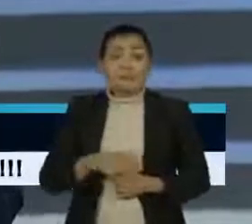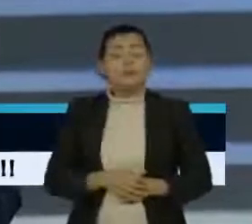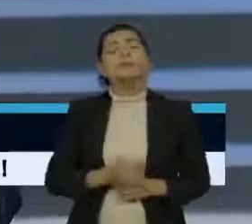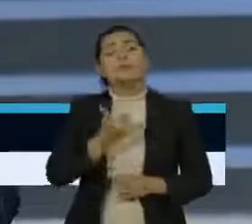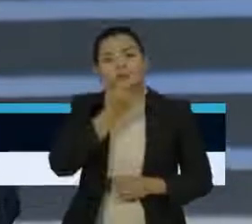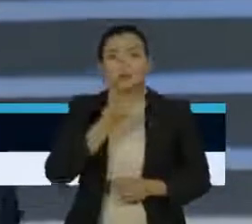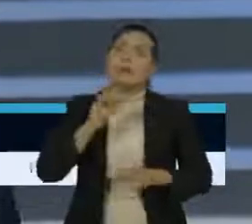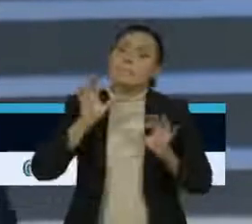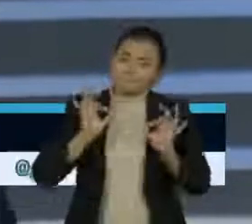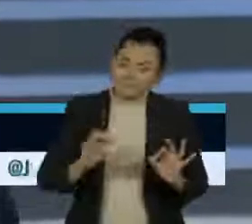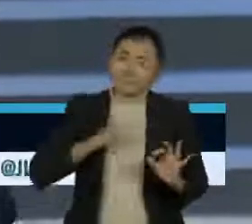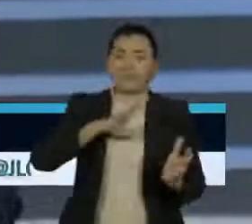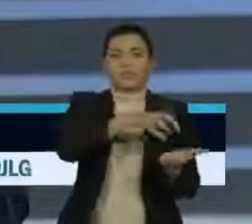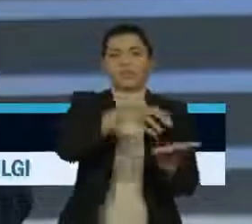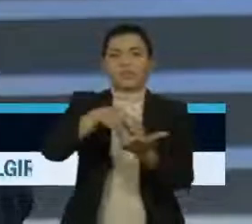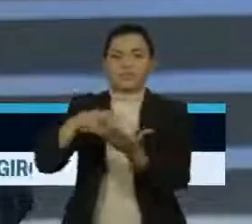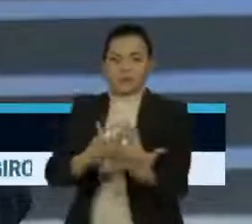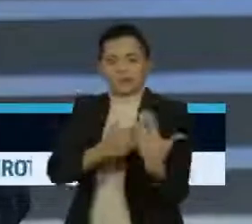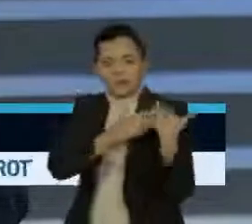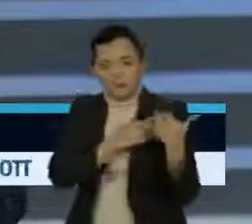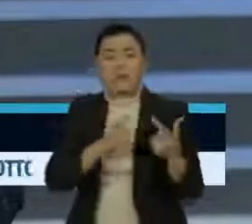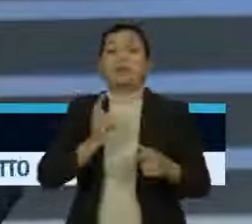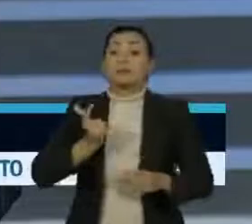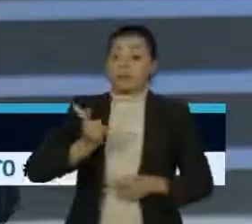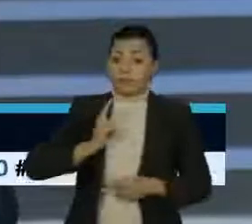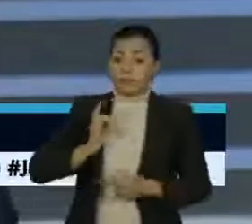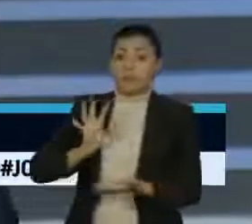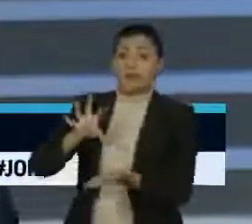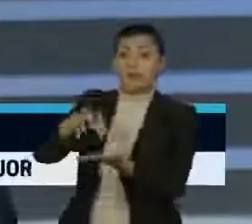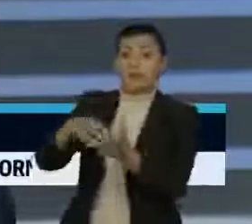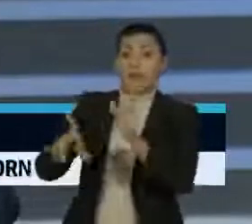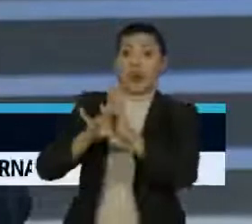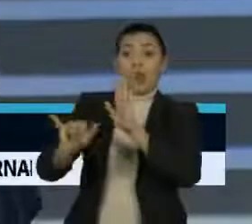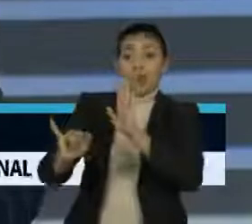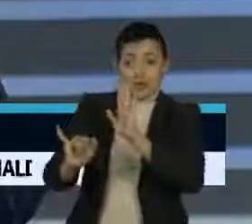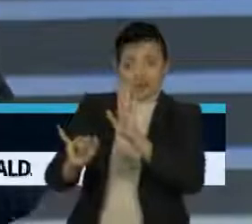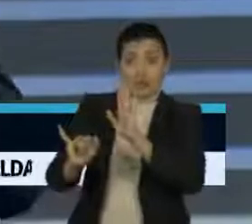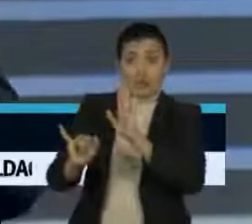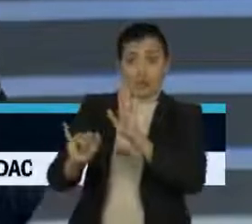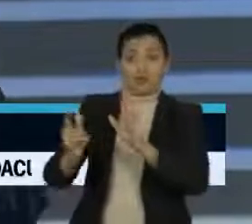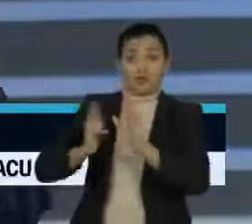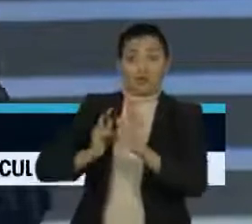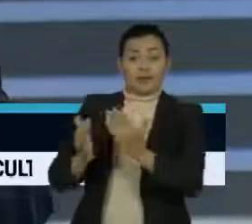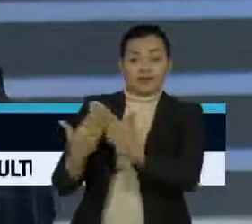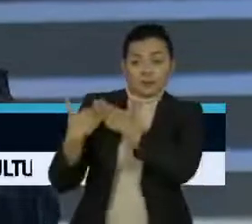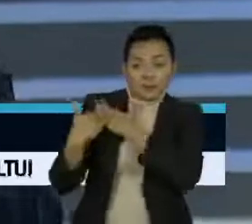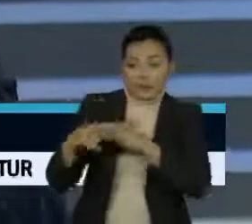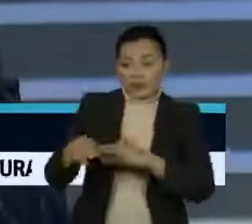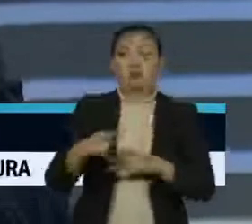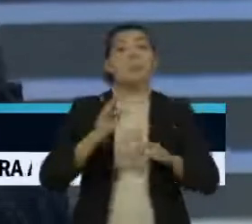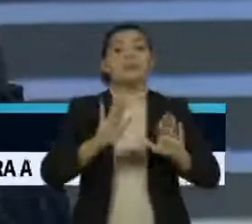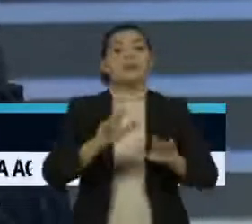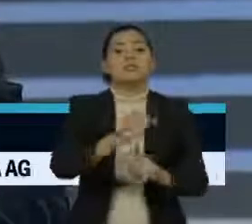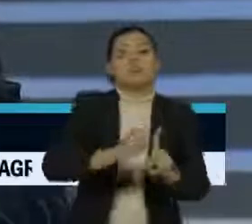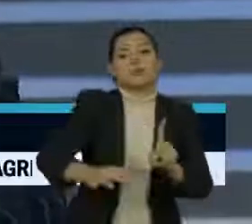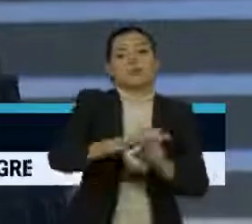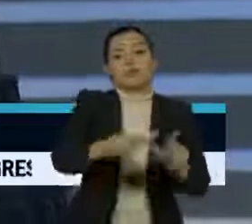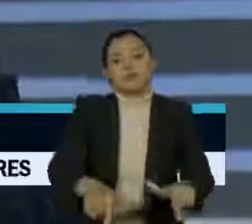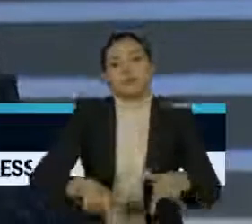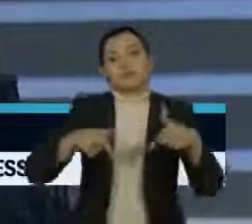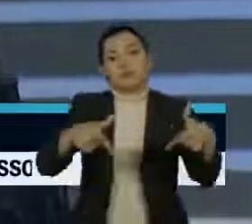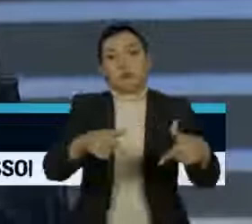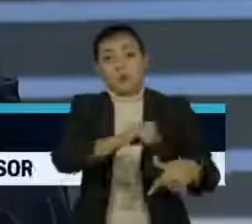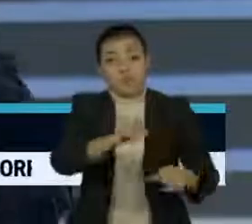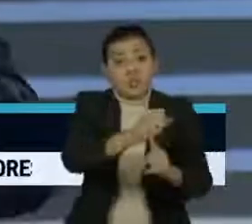tem o papel que é das instituições têm um papel que é da lei Mas tem um papel que é da sociedade civil